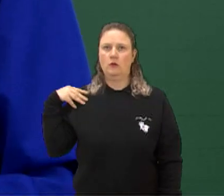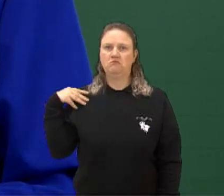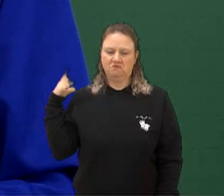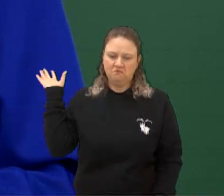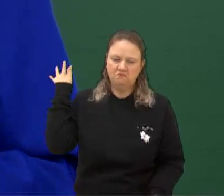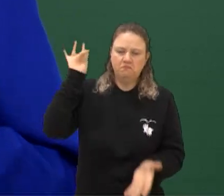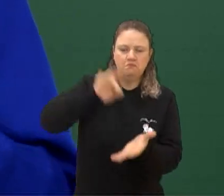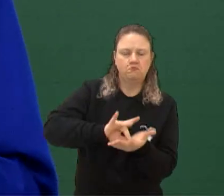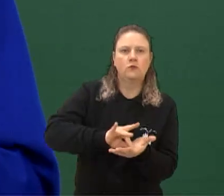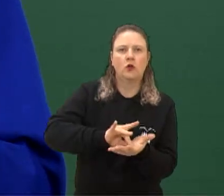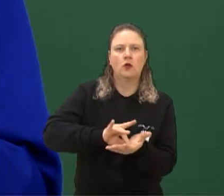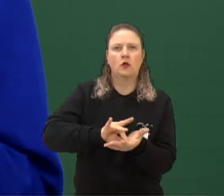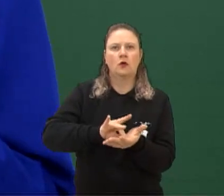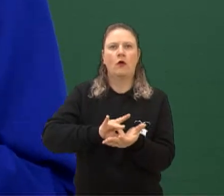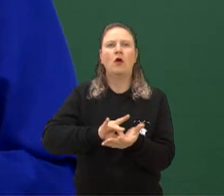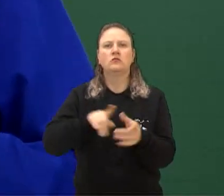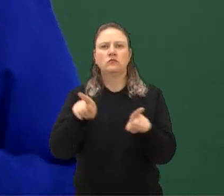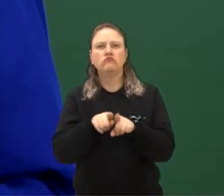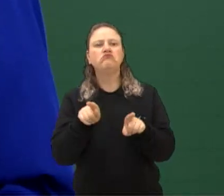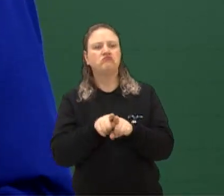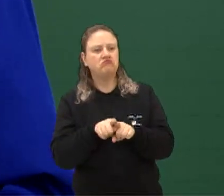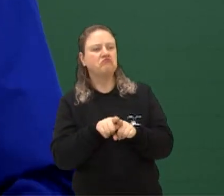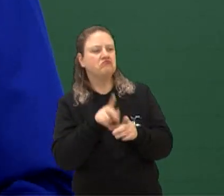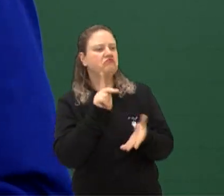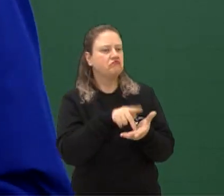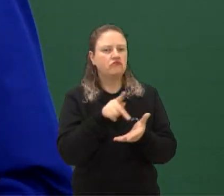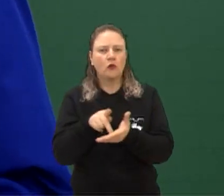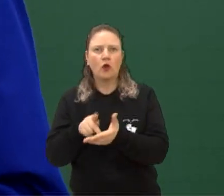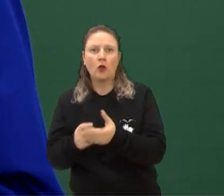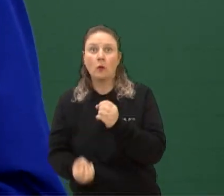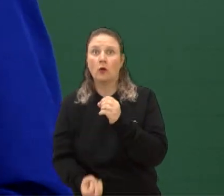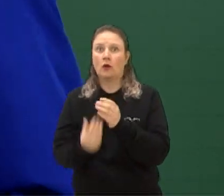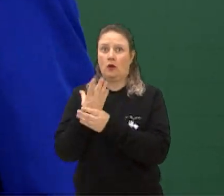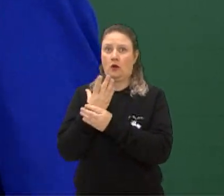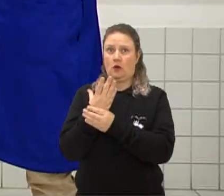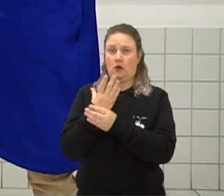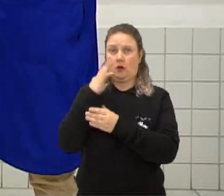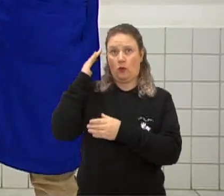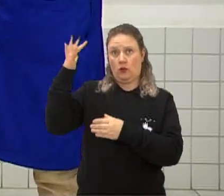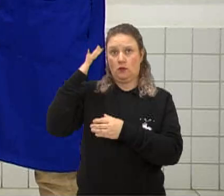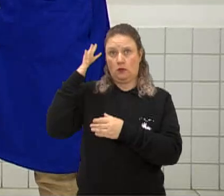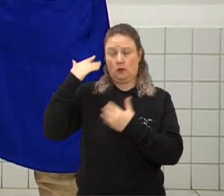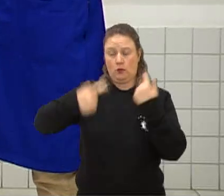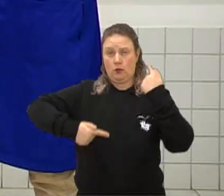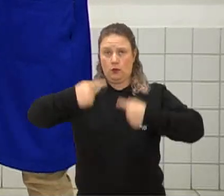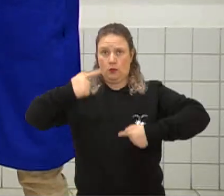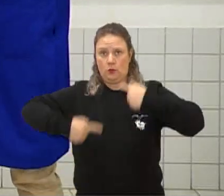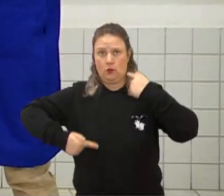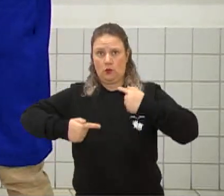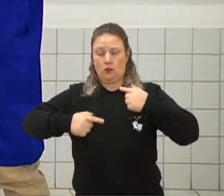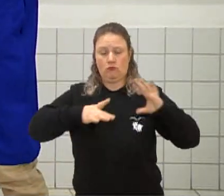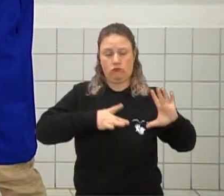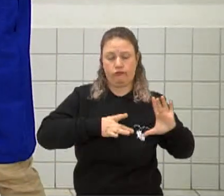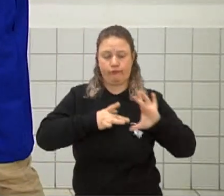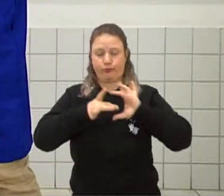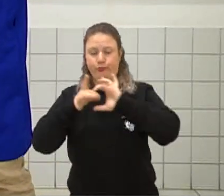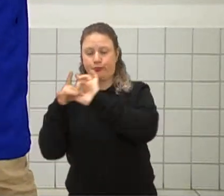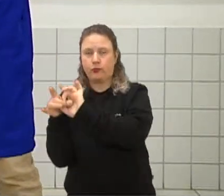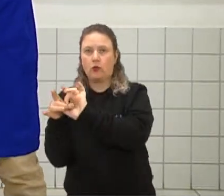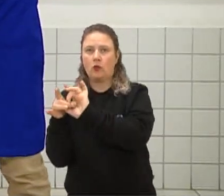reais, coisas mais palpáveis para criar a sua teoria política. Dentro desse contexto, Aristóteles vai